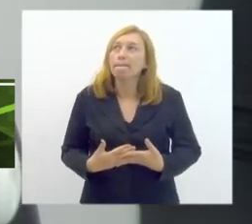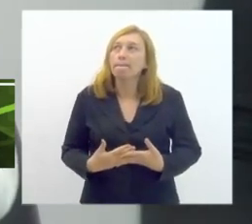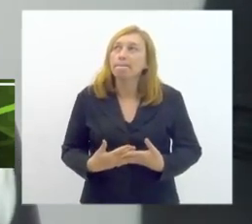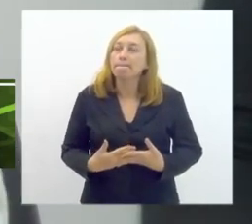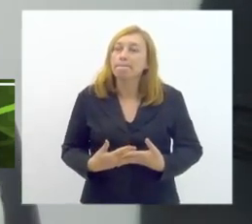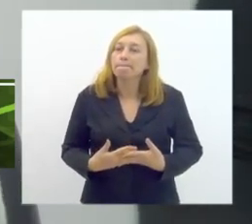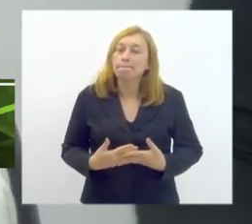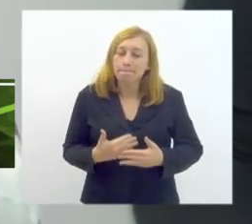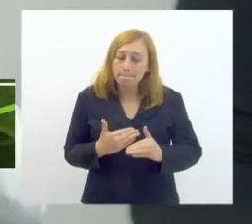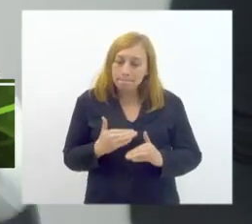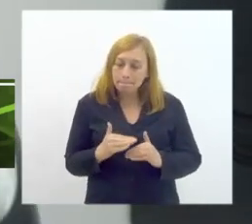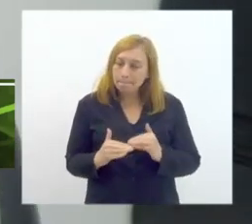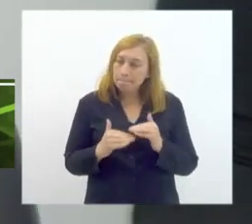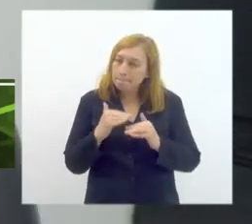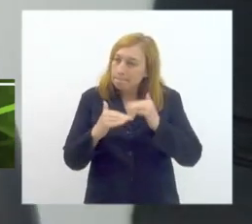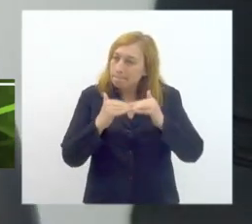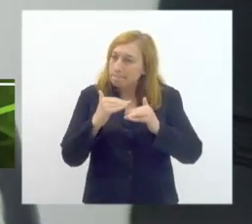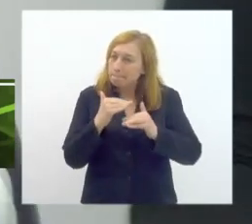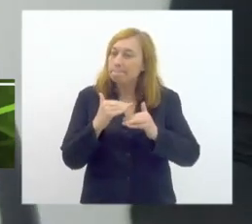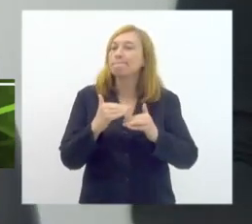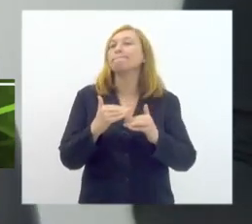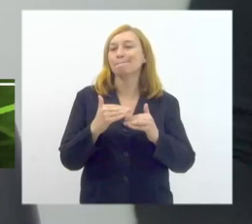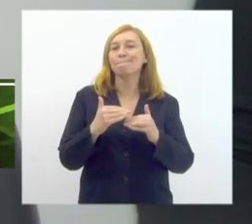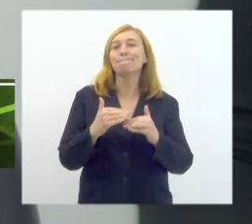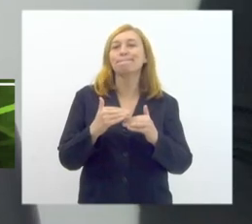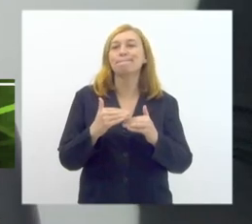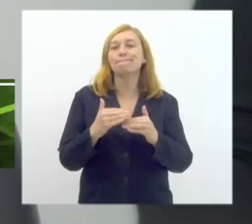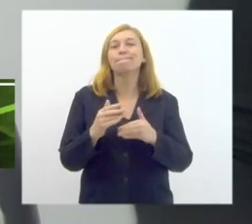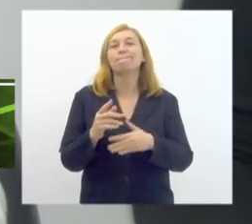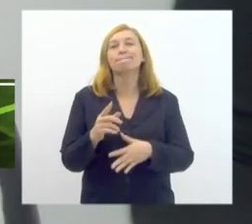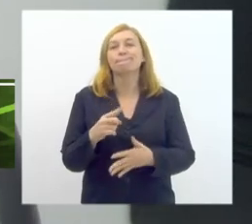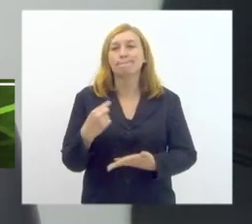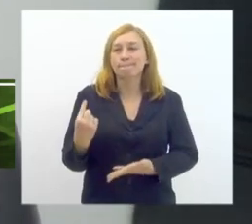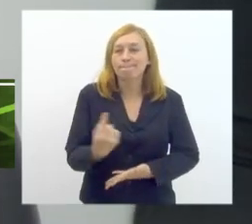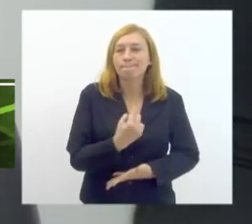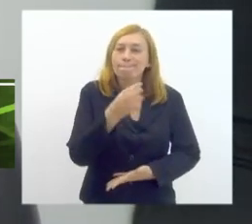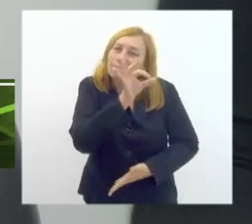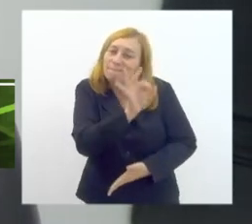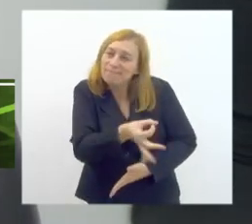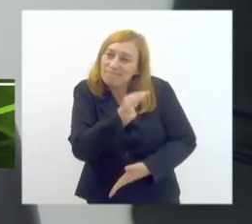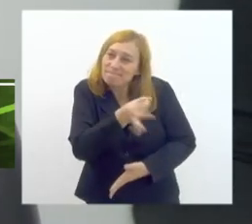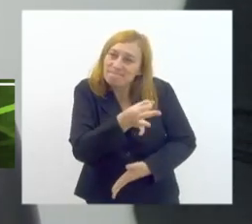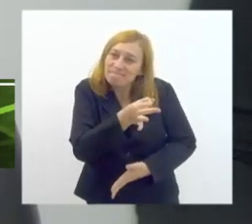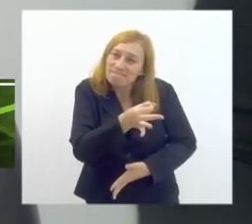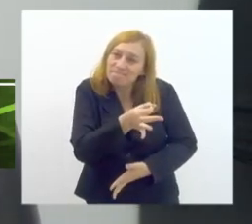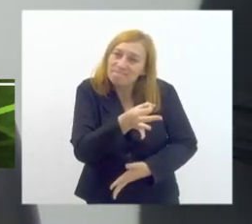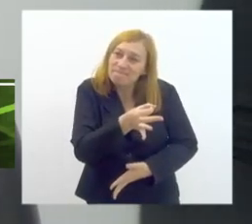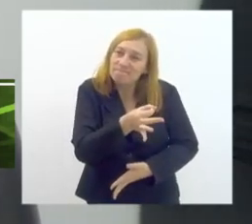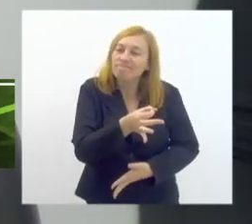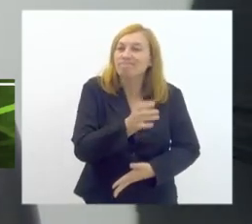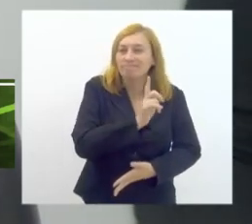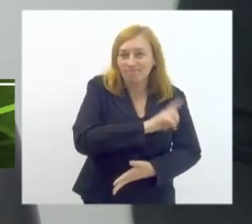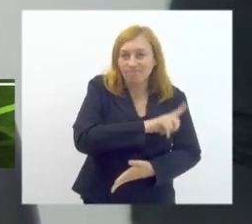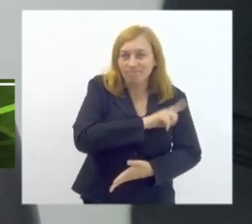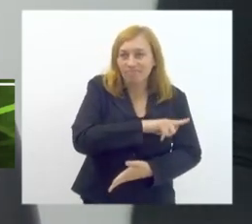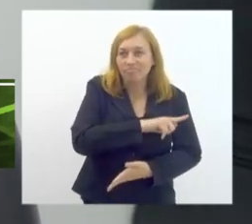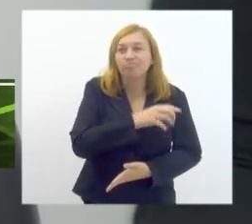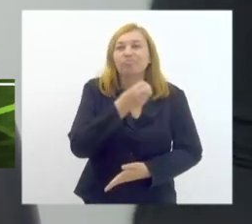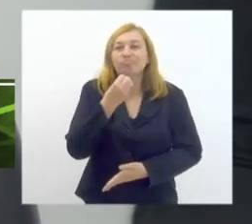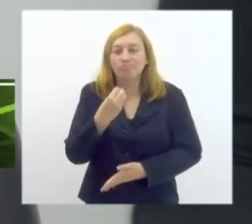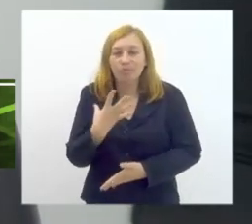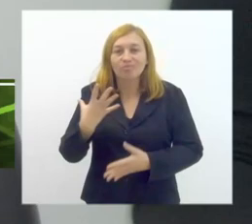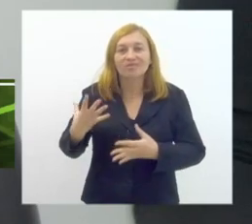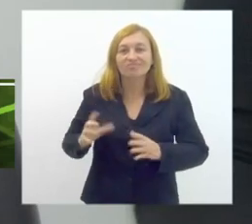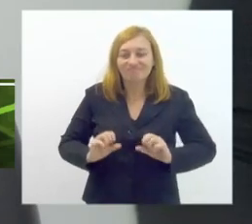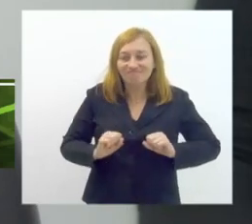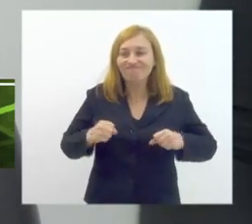Esse crescimento e esse avanço traz para todos nós essa certeza de que esse instrumento de gestão é um instrumento de